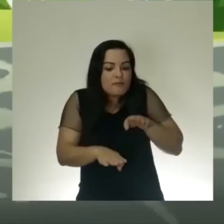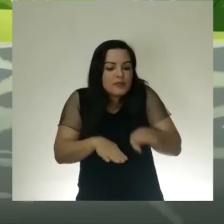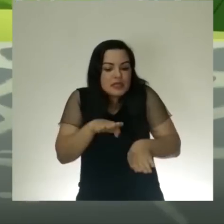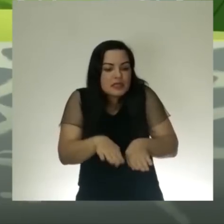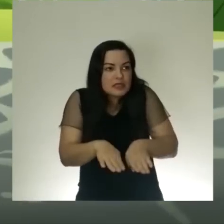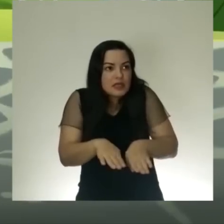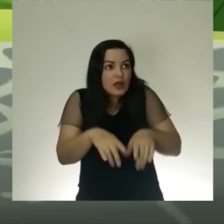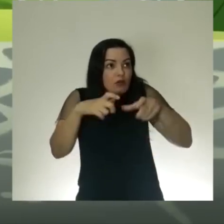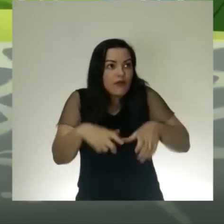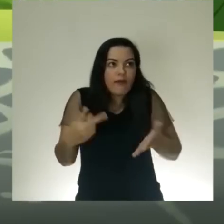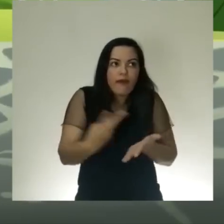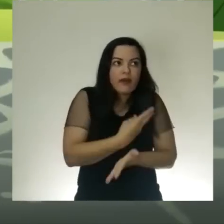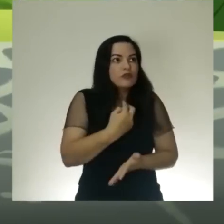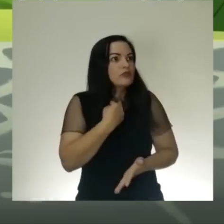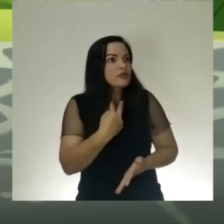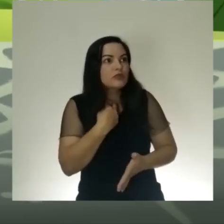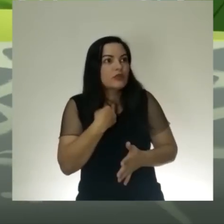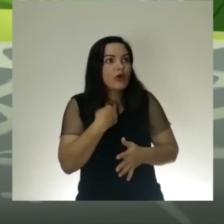nas rachaduras?